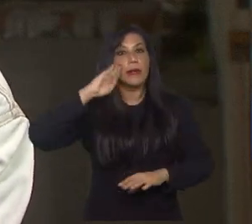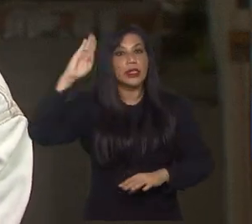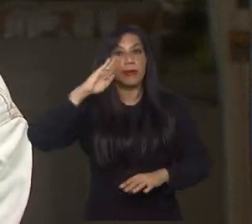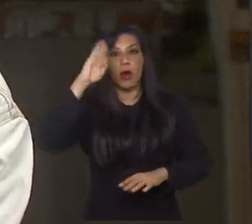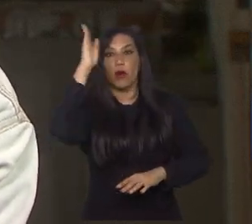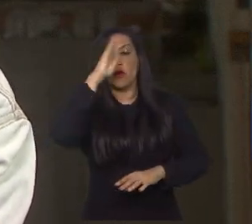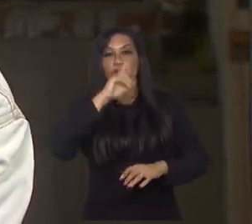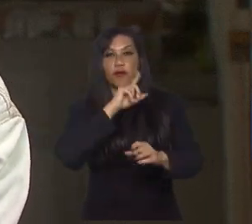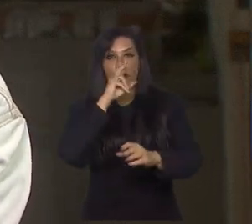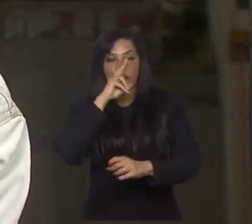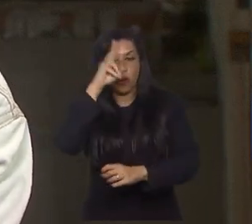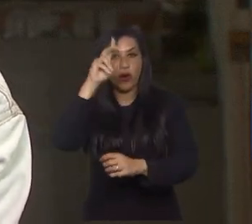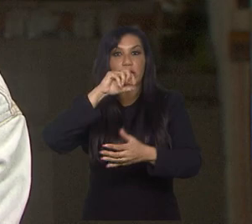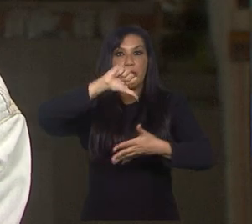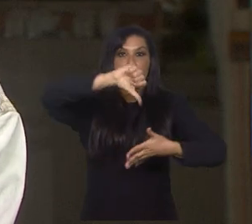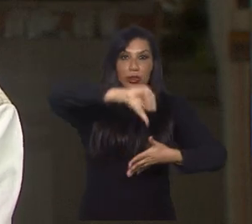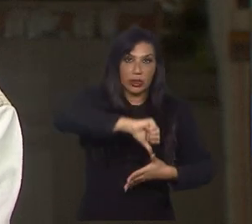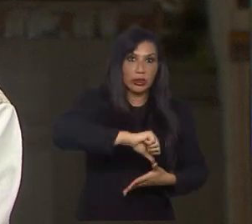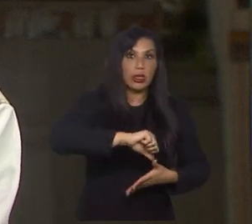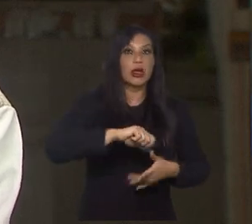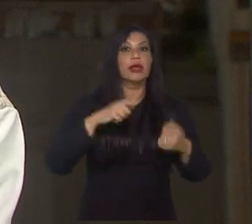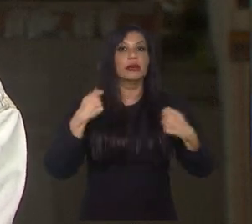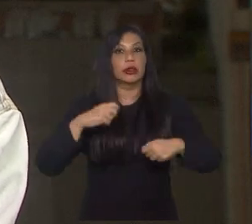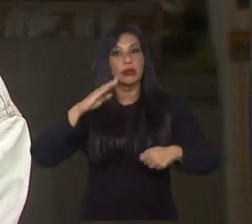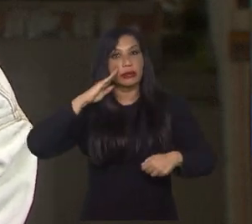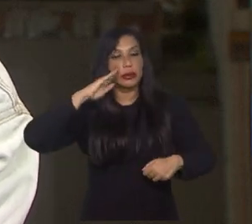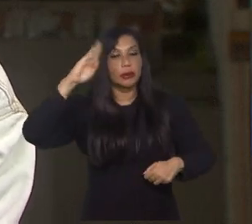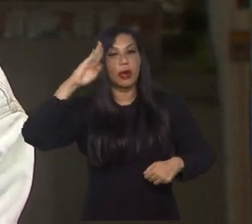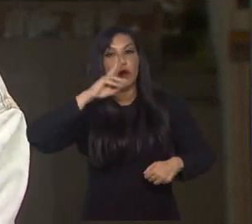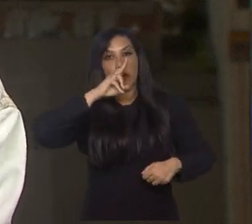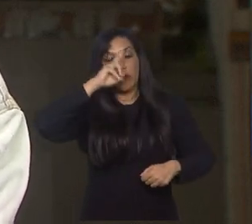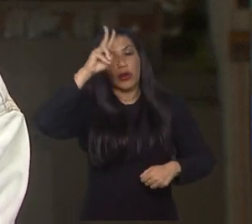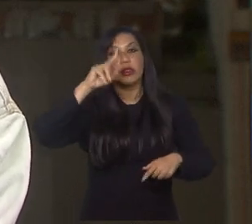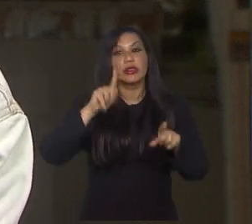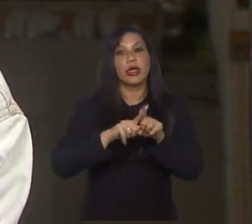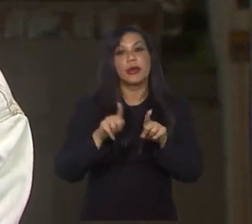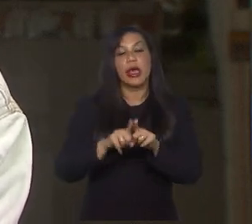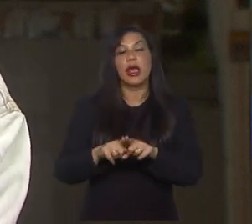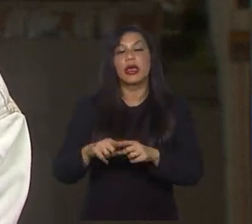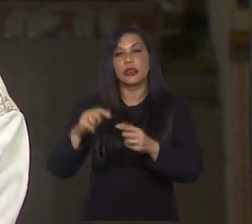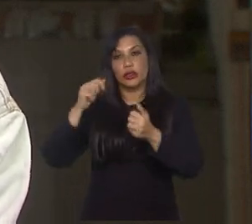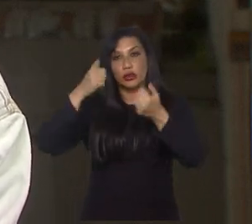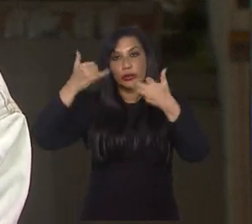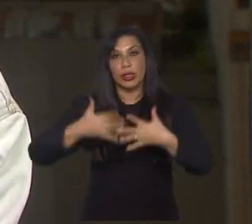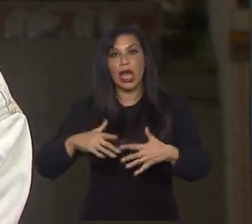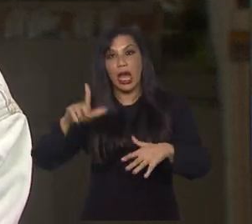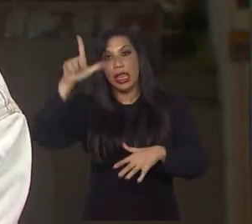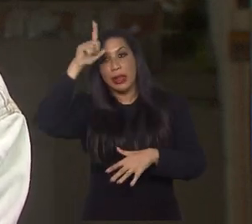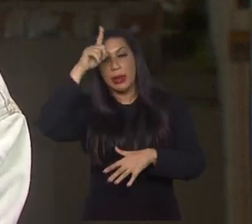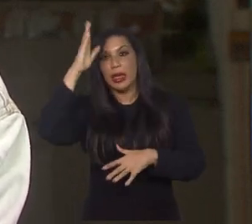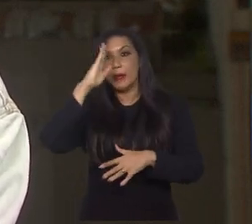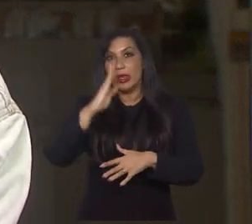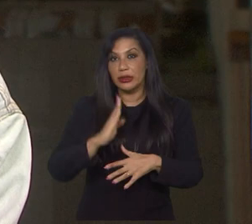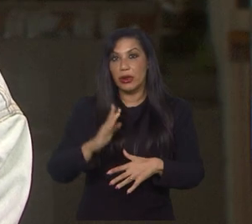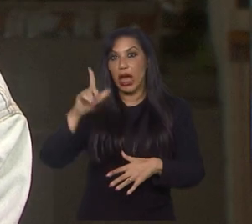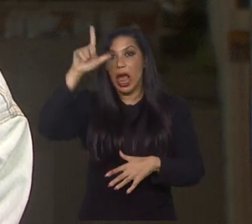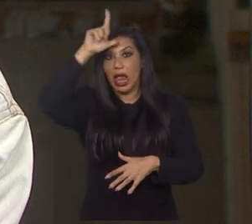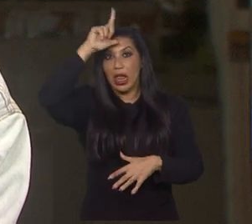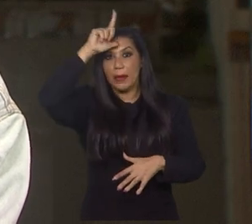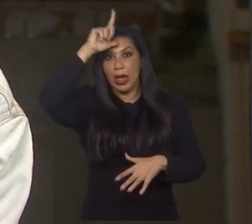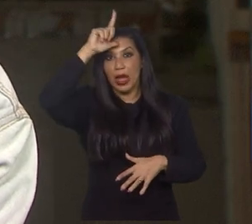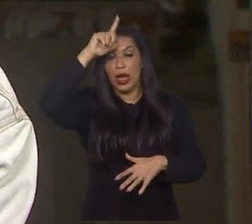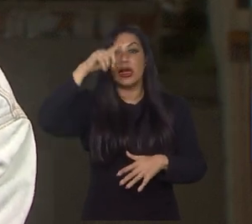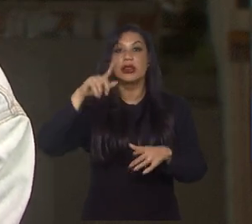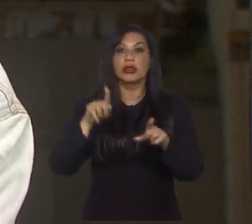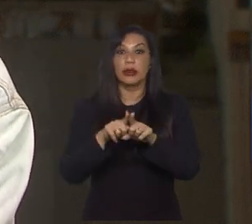América do Sul e tem que fazer valer essa principal força. E aí, trazendo um outro contraponto aqui, Alemanha e Brasil, a Alemanha,